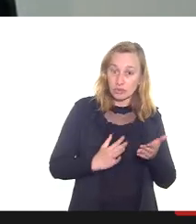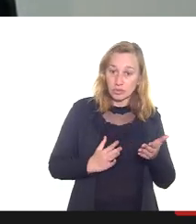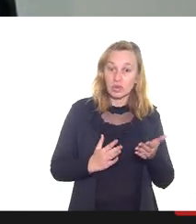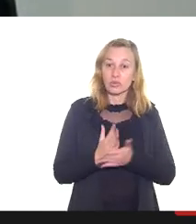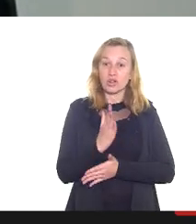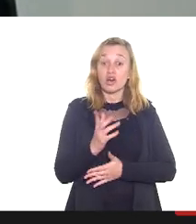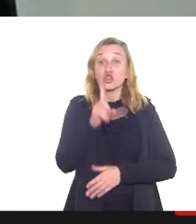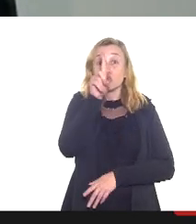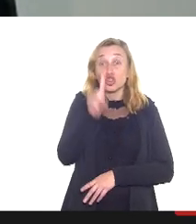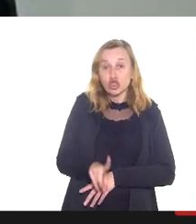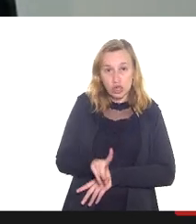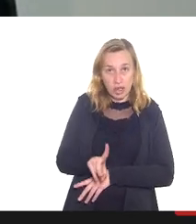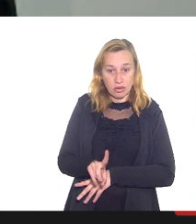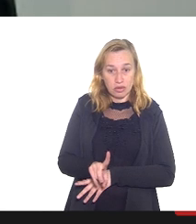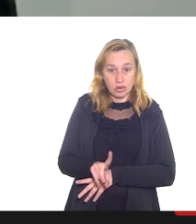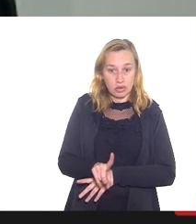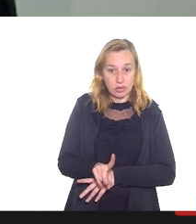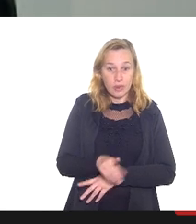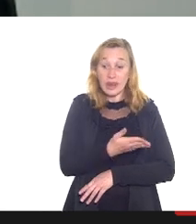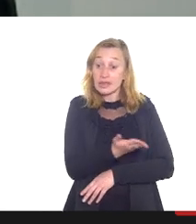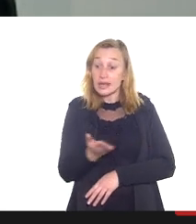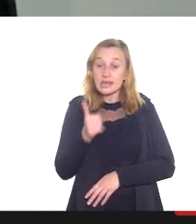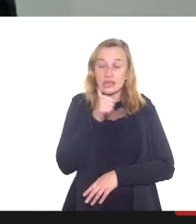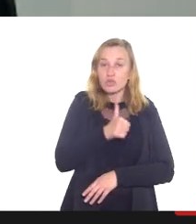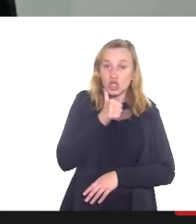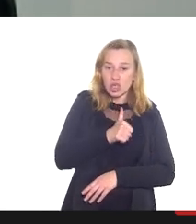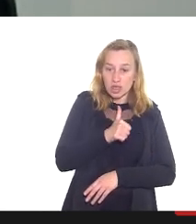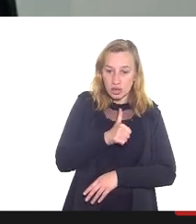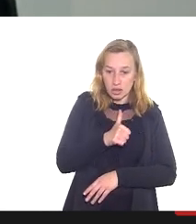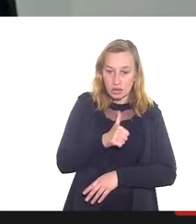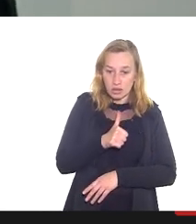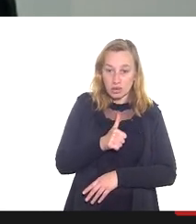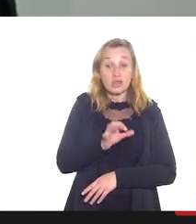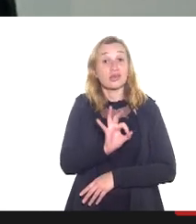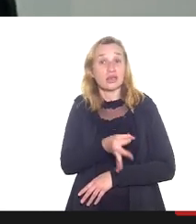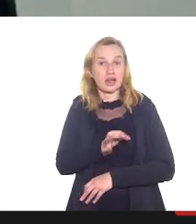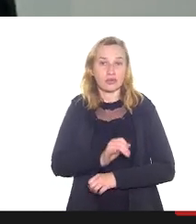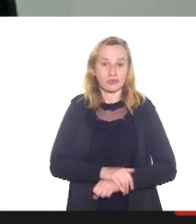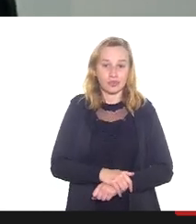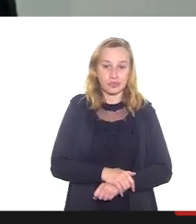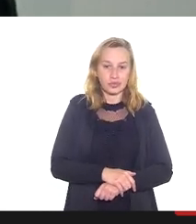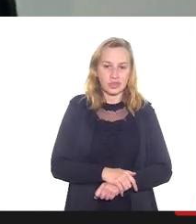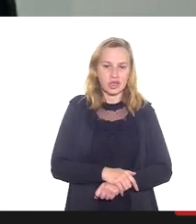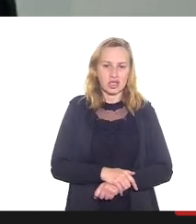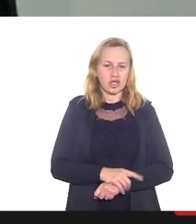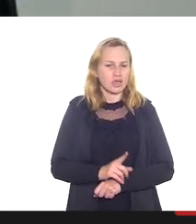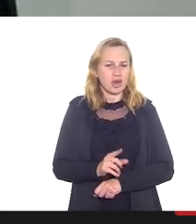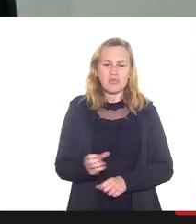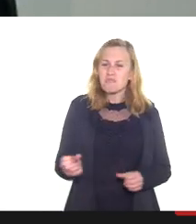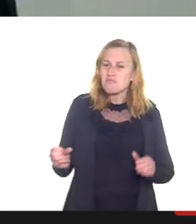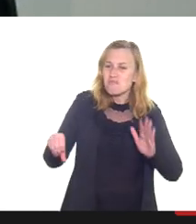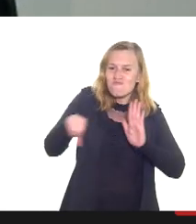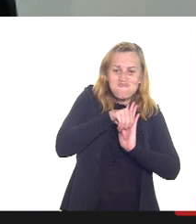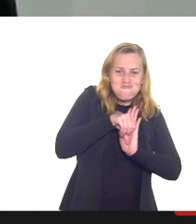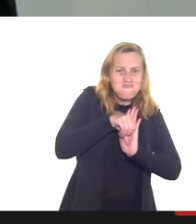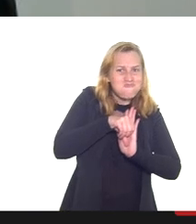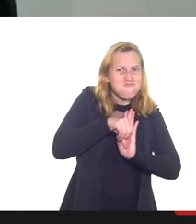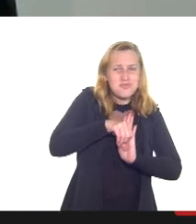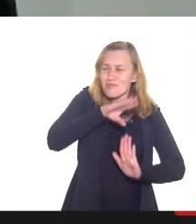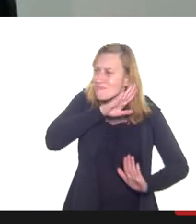o direito dessas meninas fosse garantido. Não há crime mais